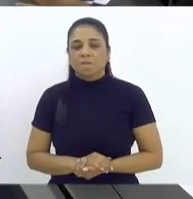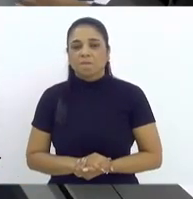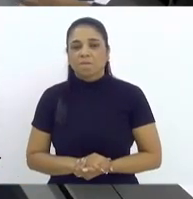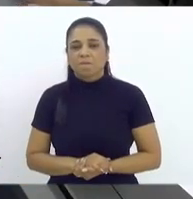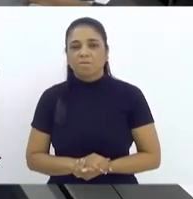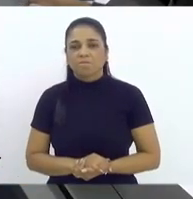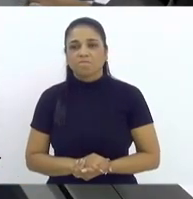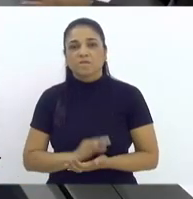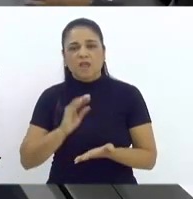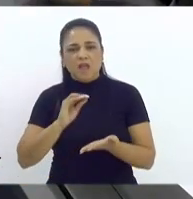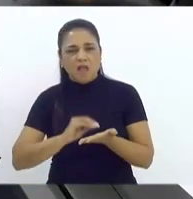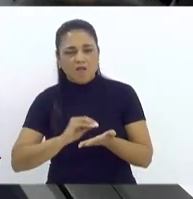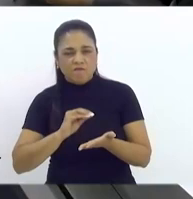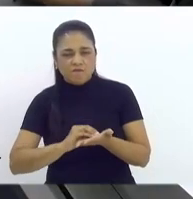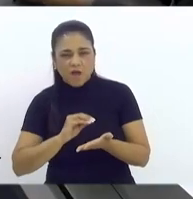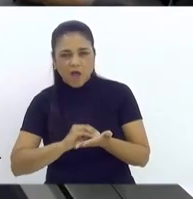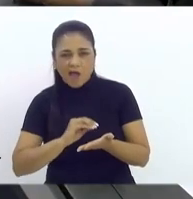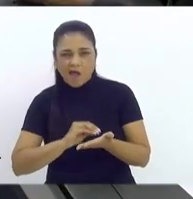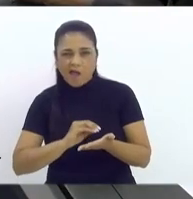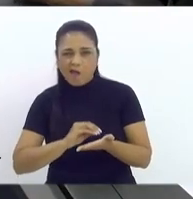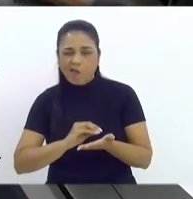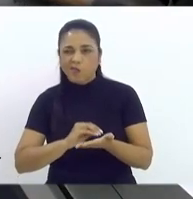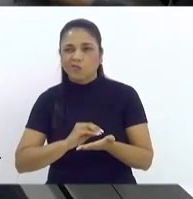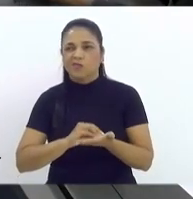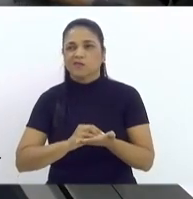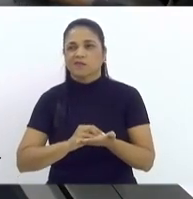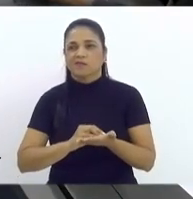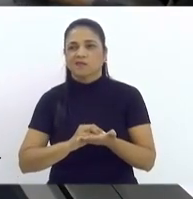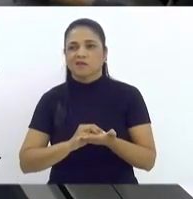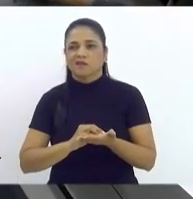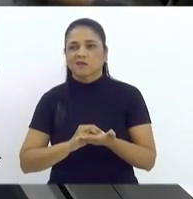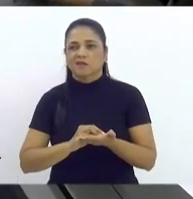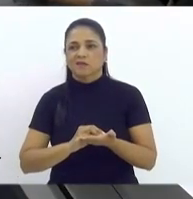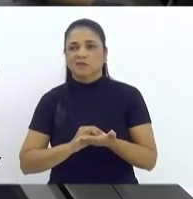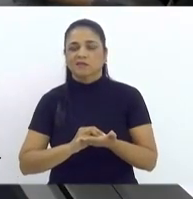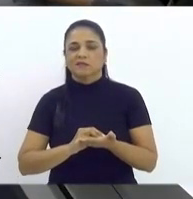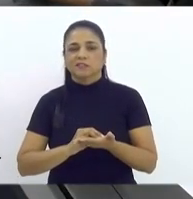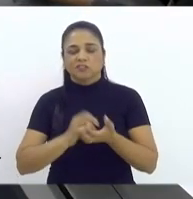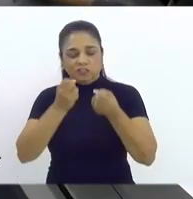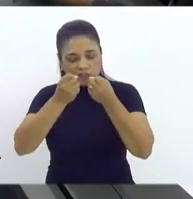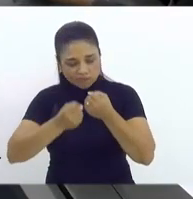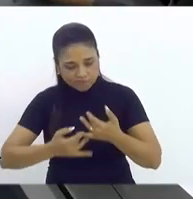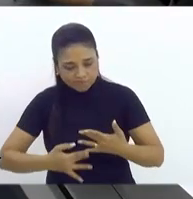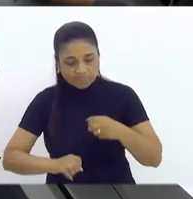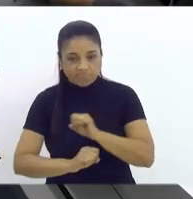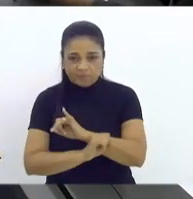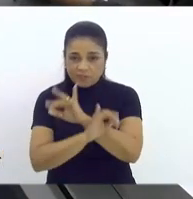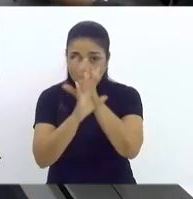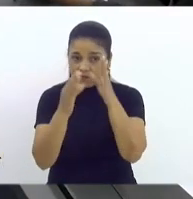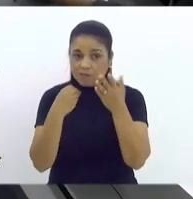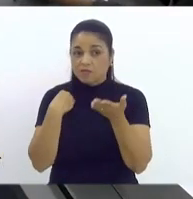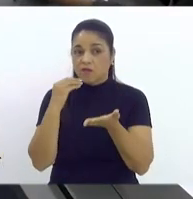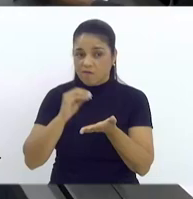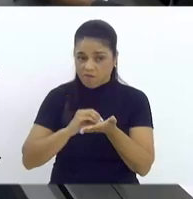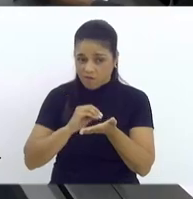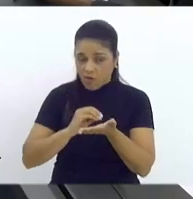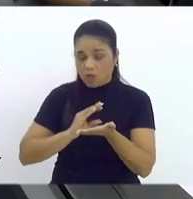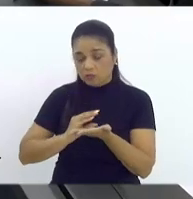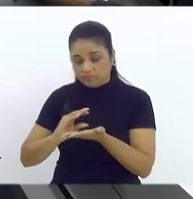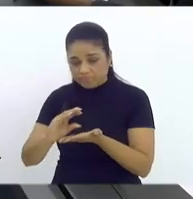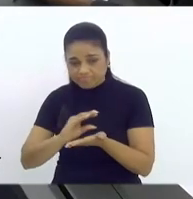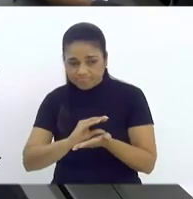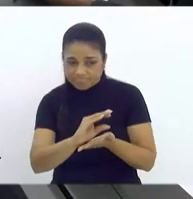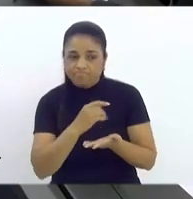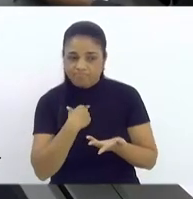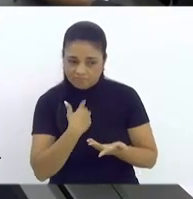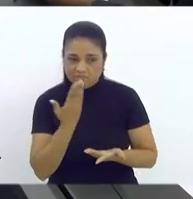essa falta de pontos, ou acredito que seja até pelos investimentos ainda que falta a